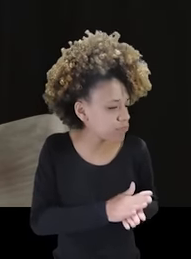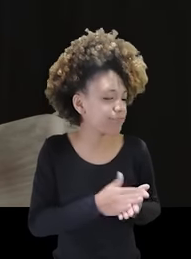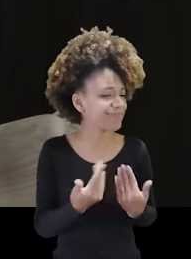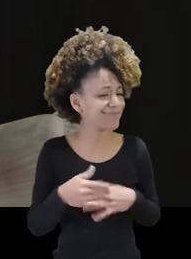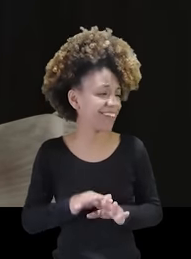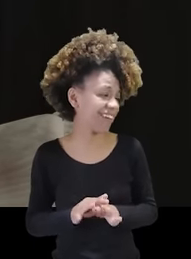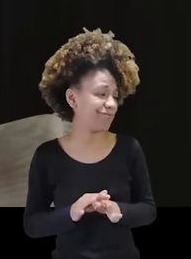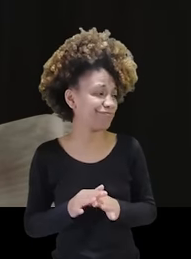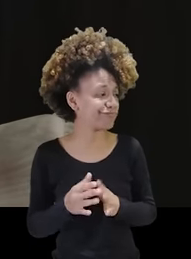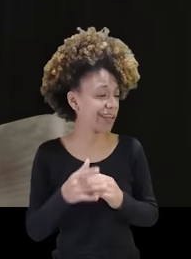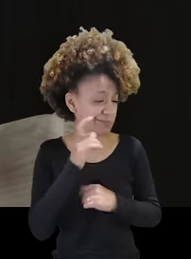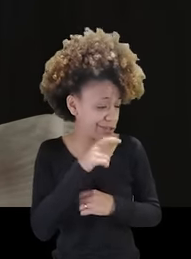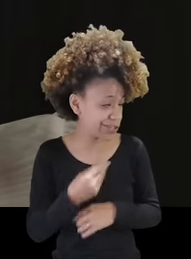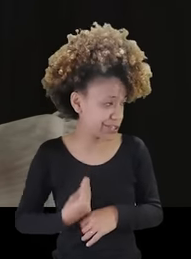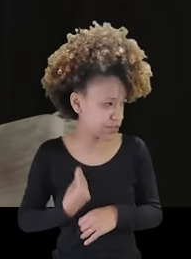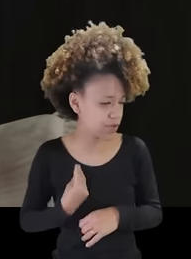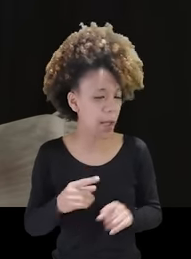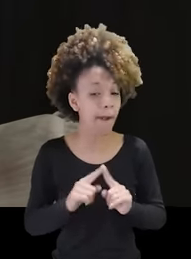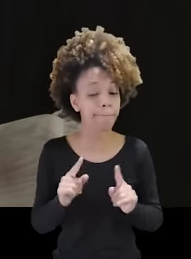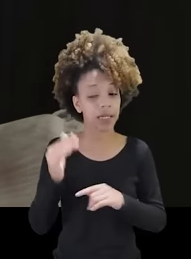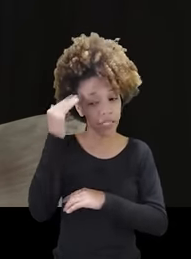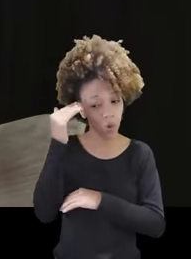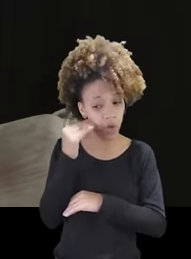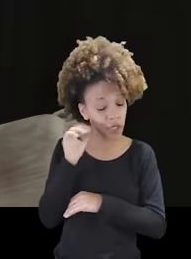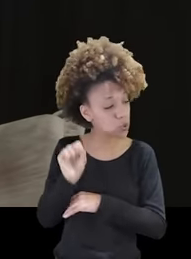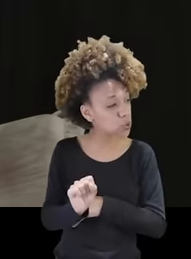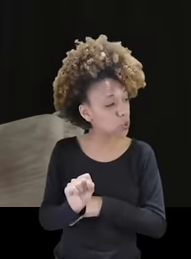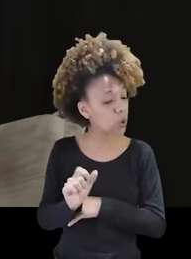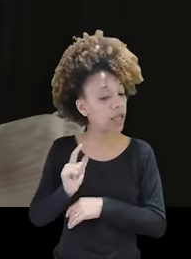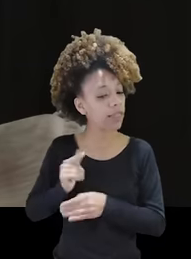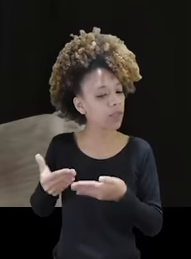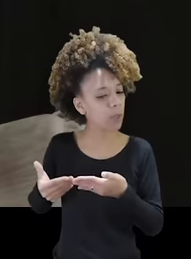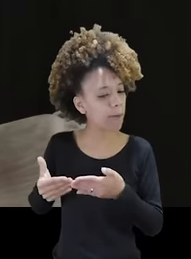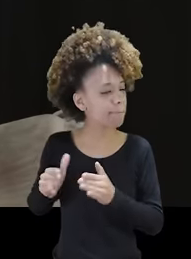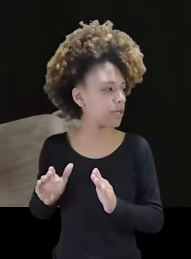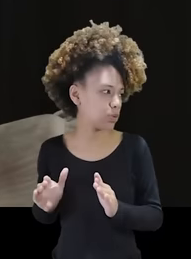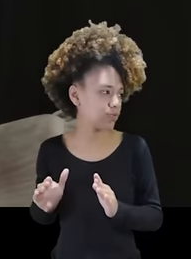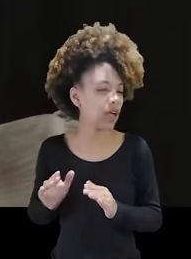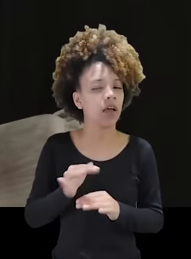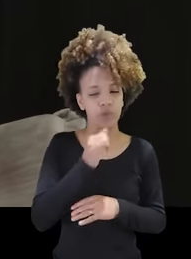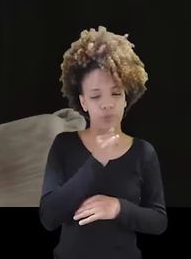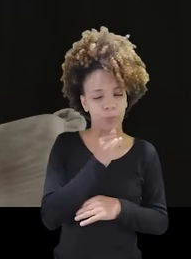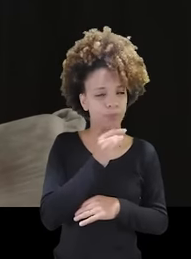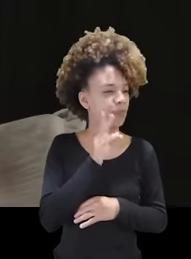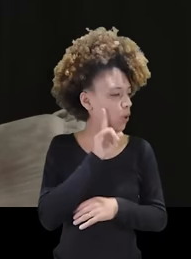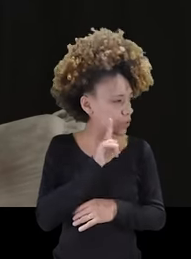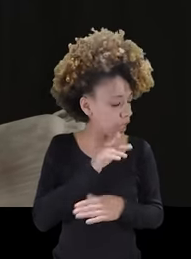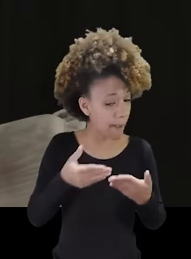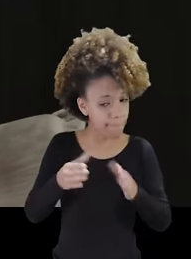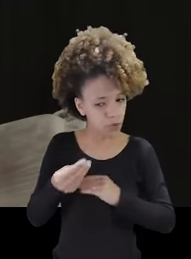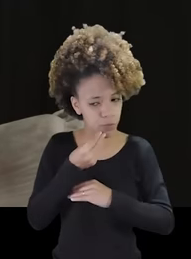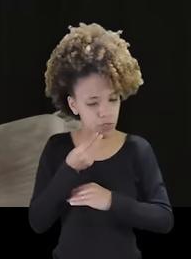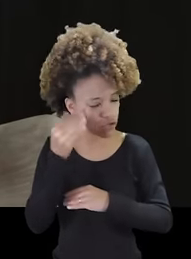só que a Coreia do Sul meio que tá tendo uma abertura os Estados Unidos está tendo uma abertura para Coreia